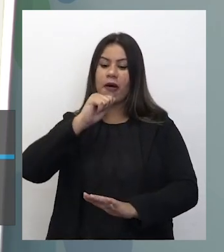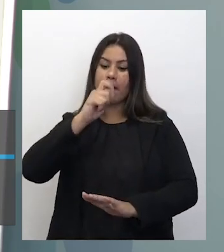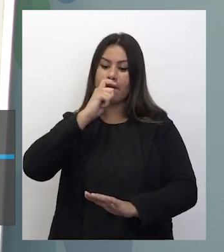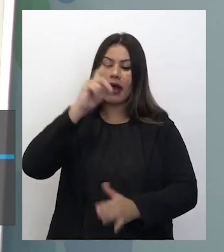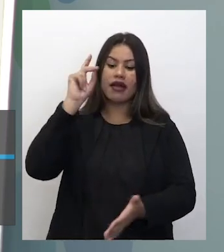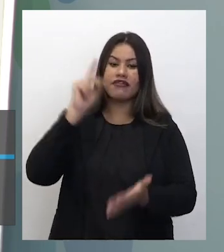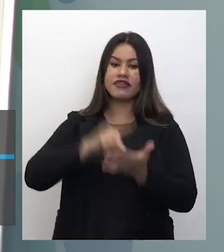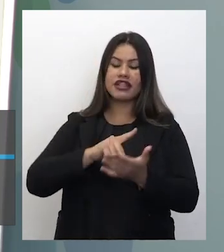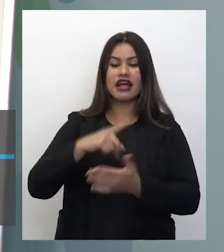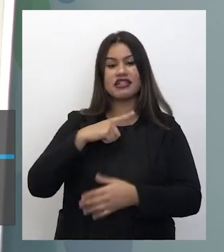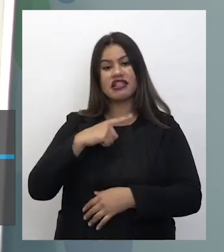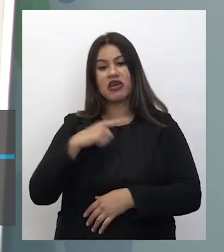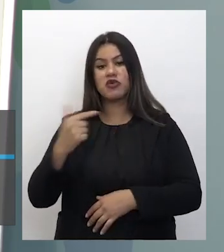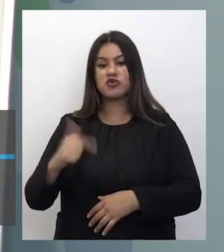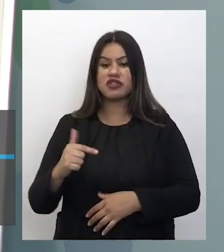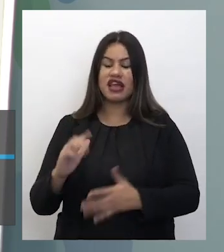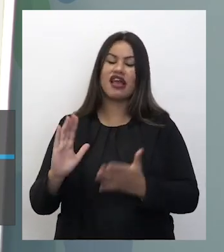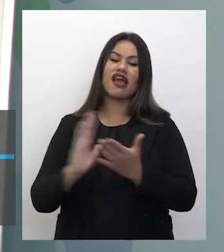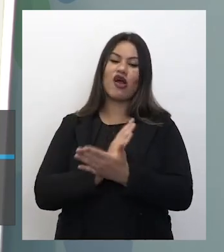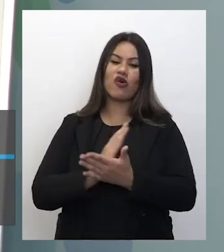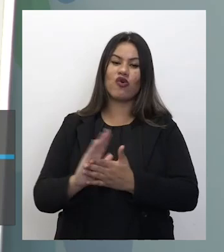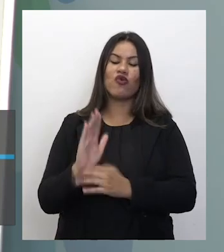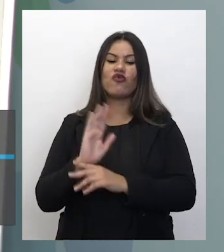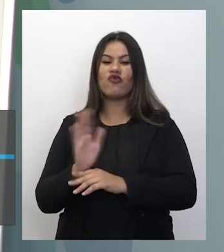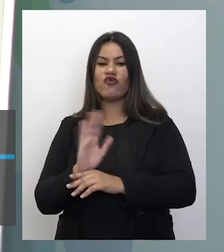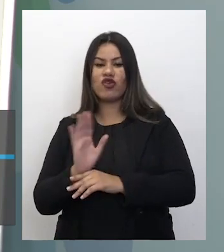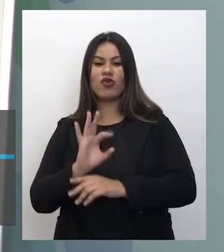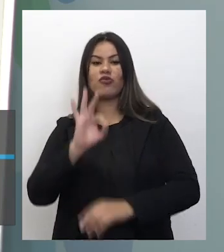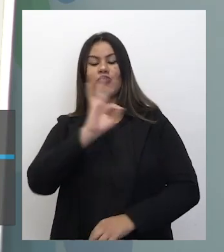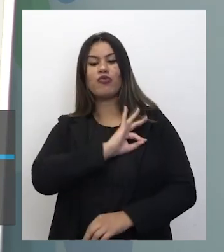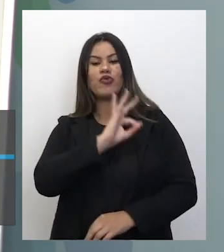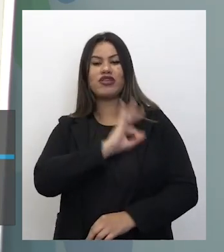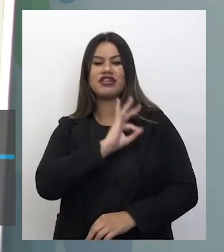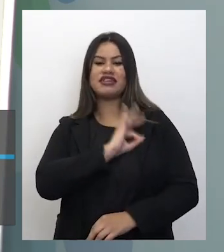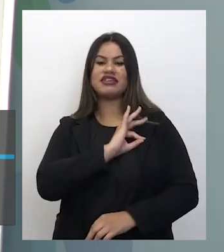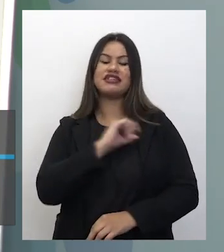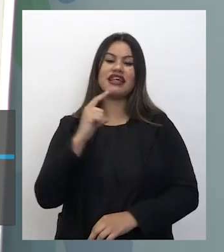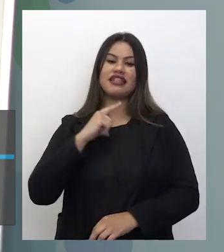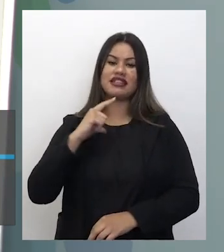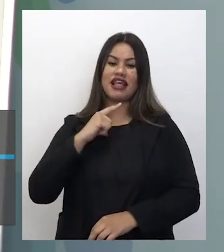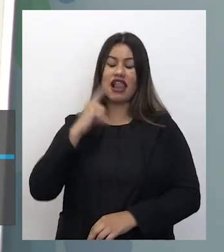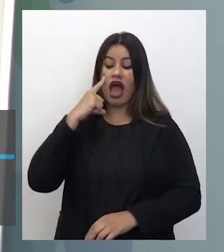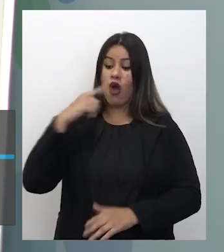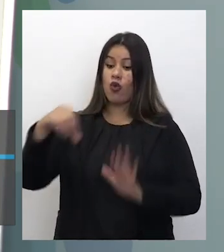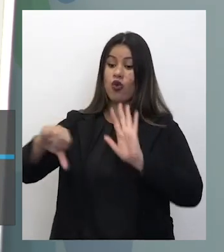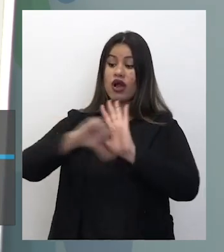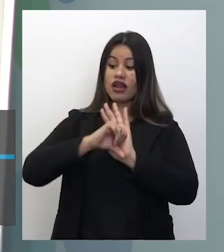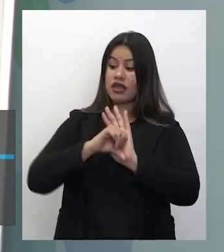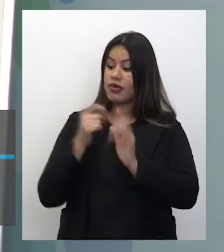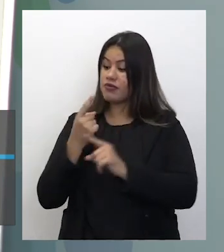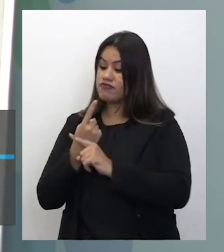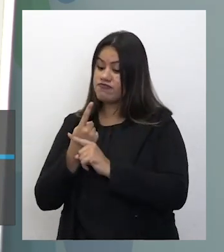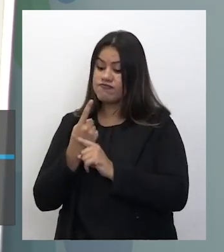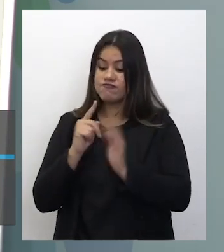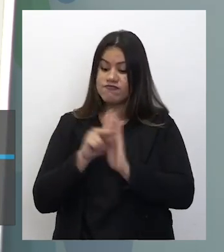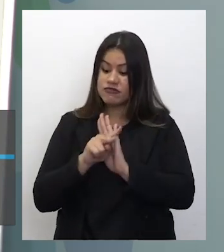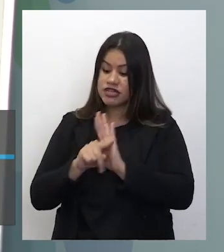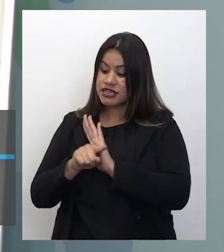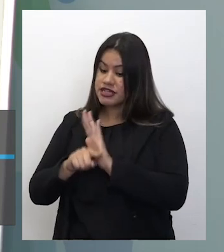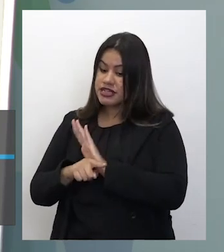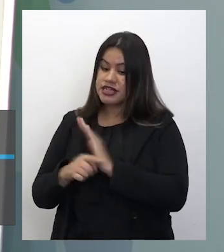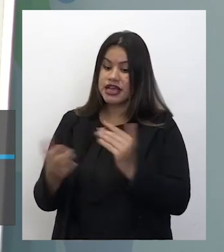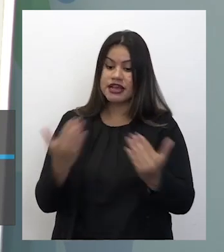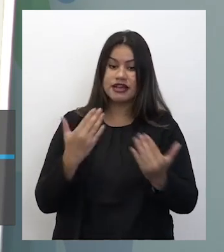alguns filmes policiais também que usam exame de DNA para tentar desvendar crime, e o processo é esse. Você